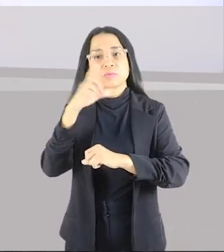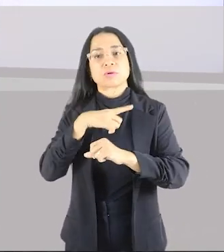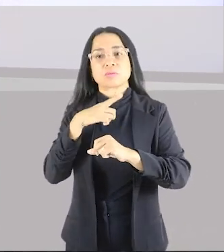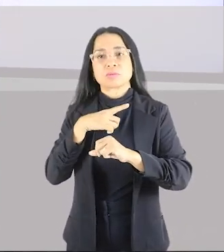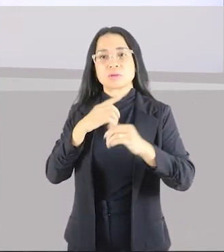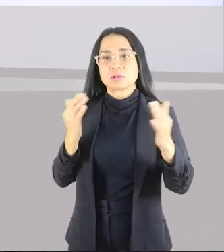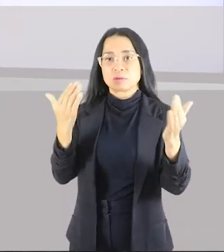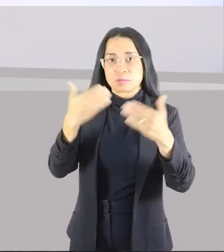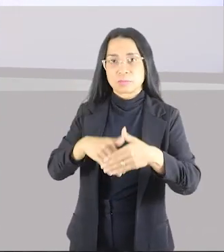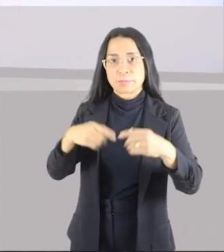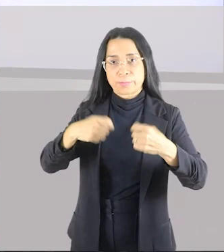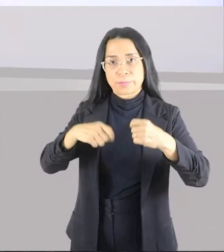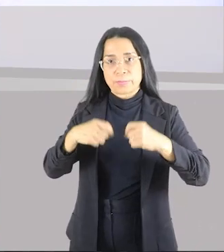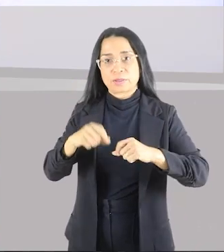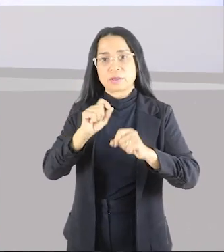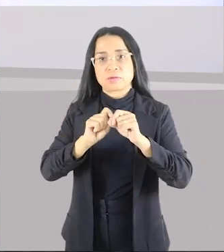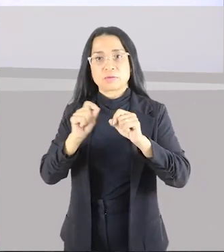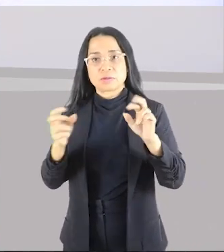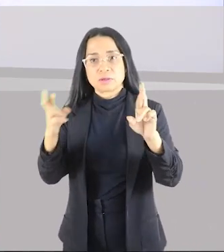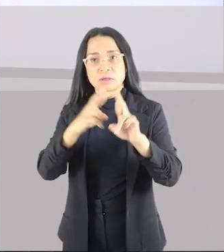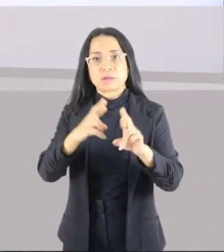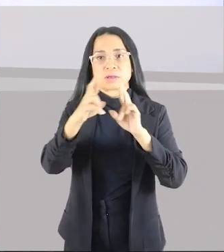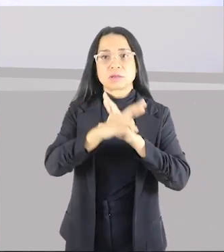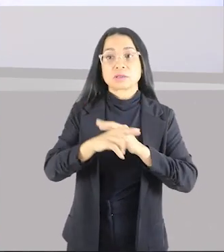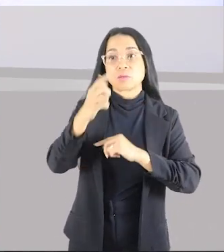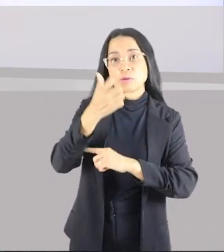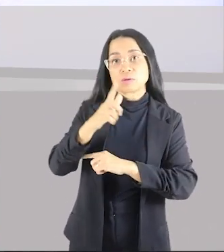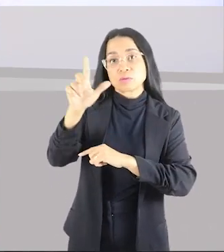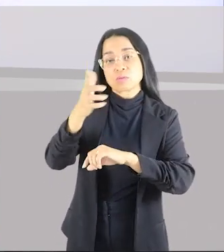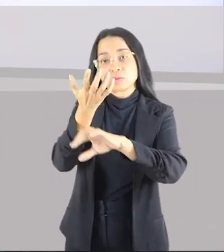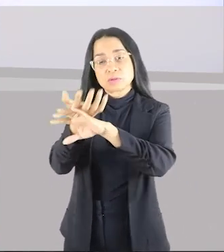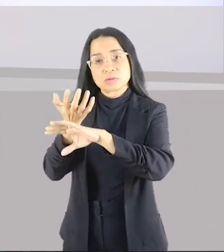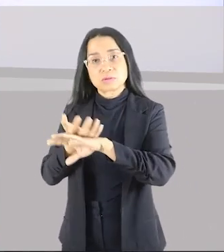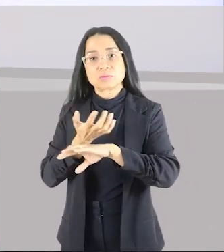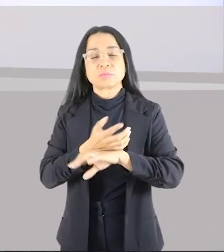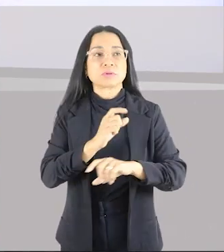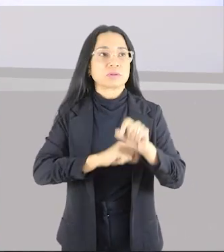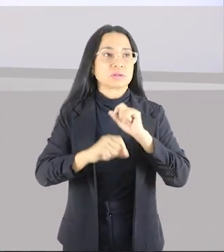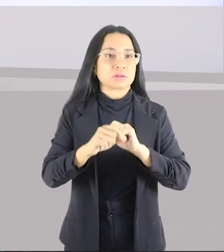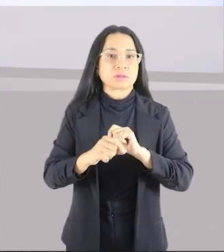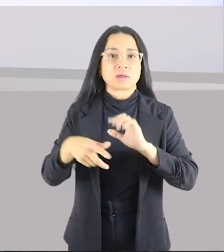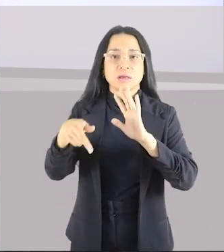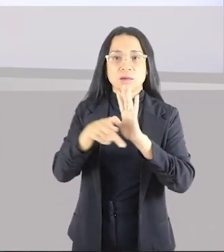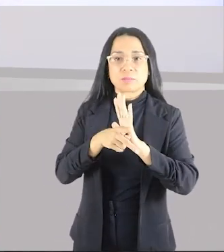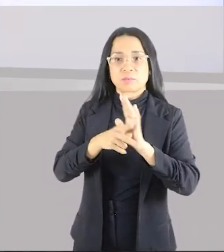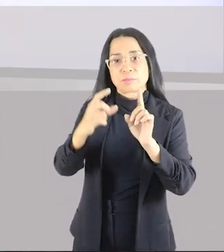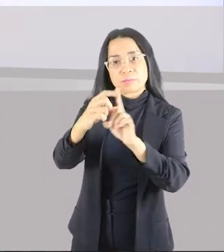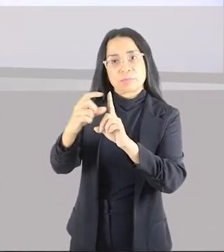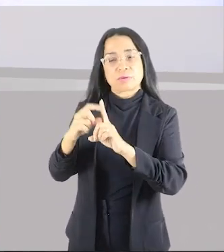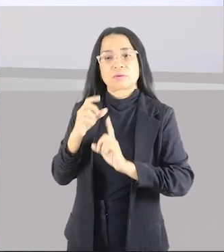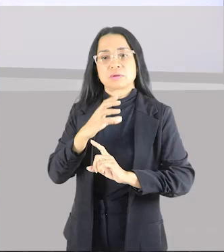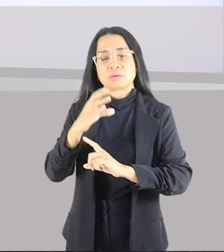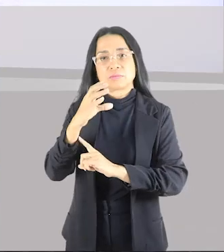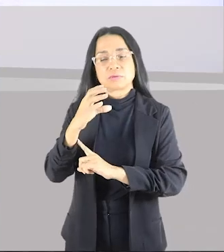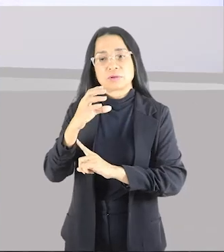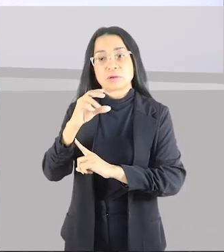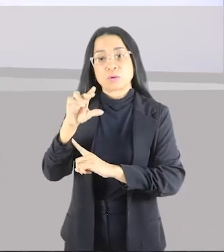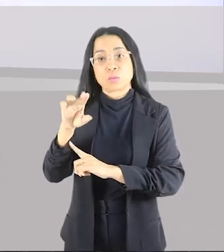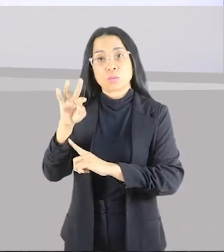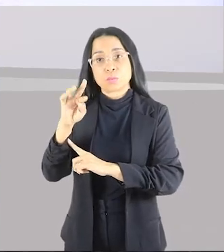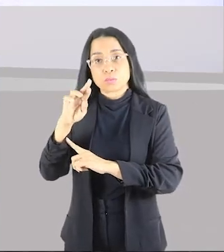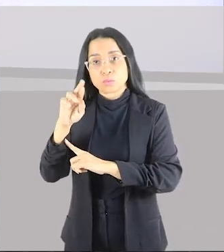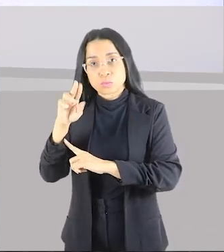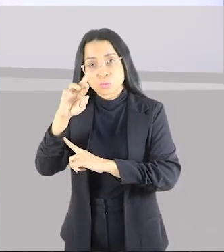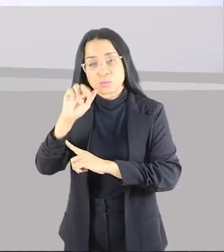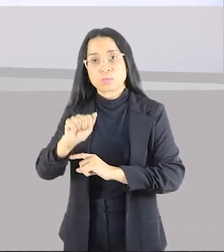preciso que você também faça relação com as outras áreas. Afinal de contas, a própria palavra cultura tem muito mais a ver